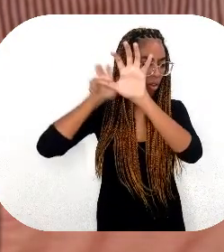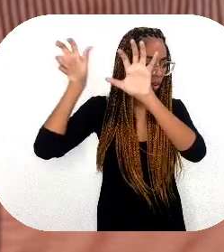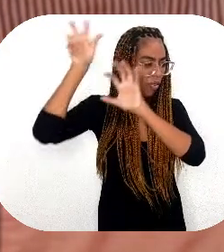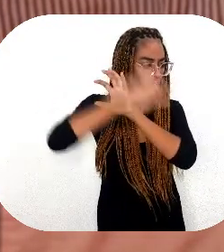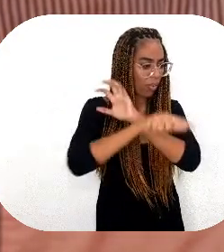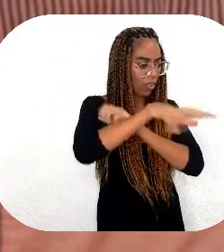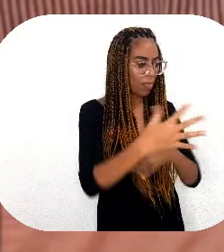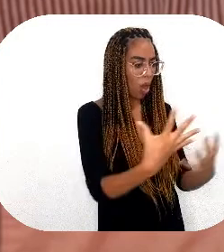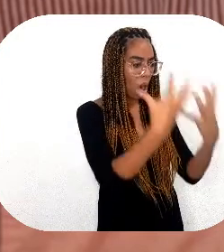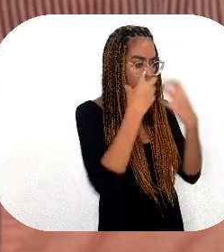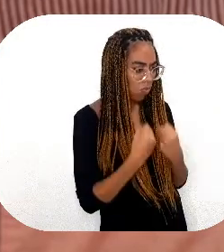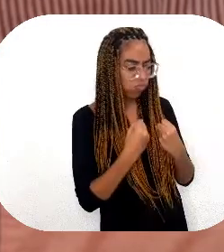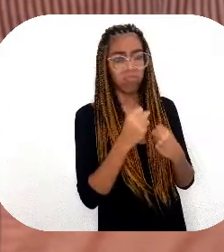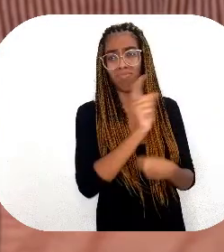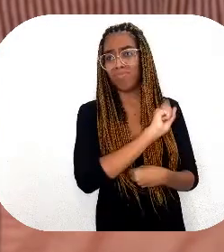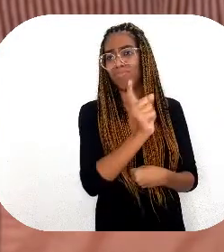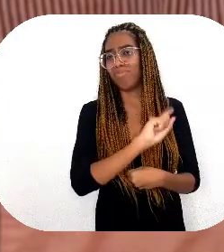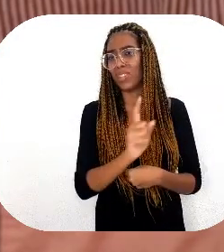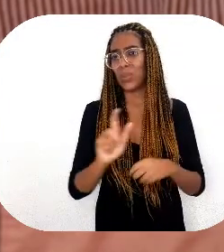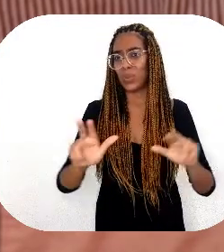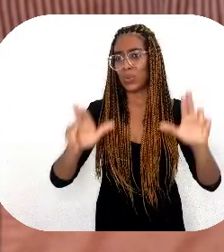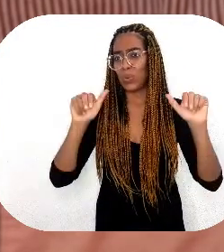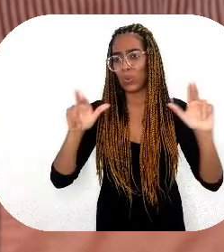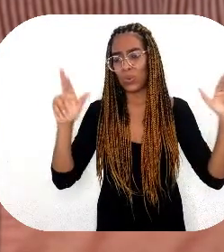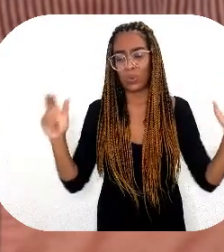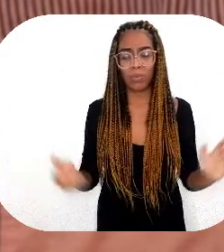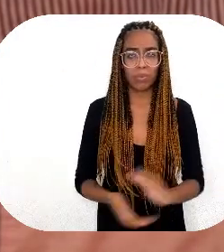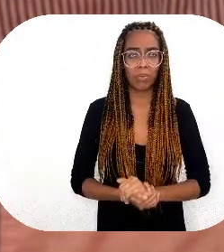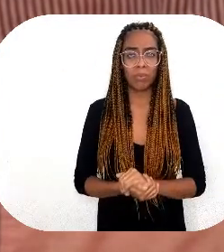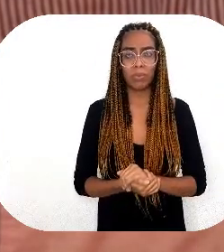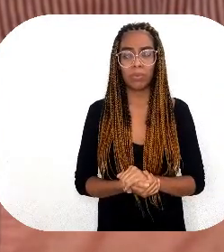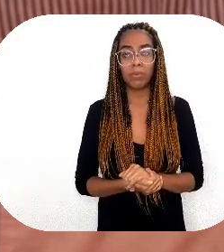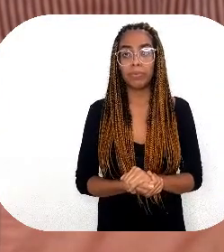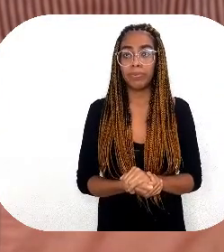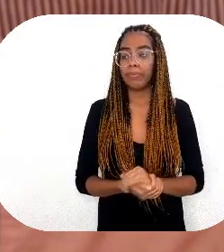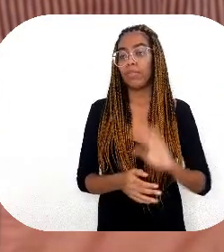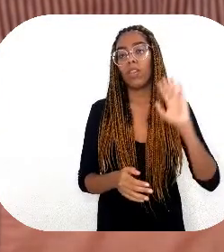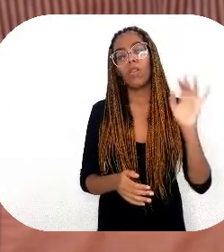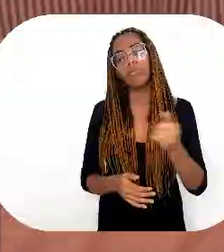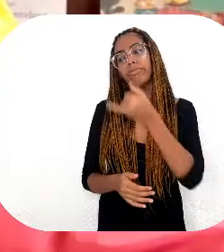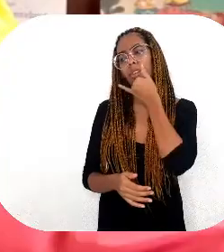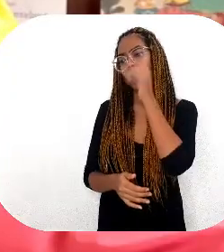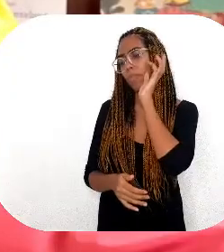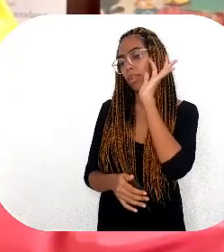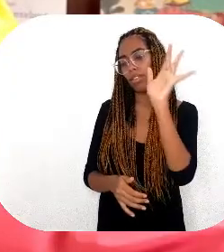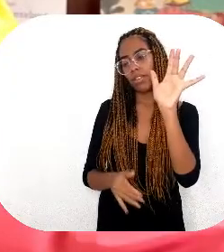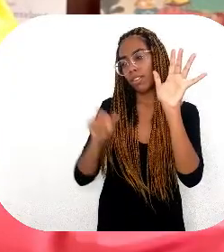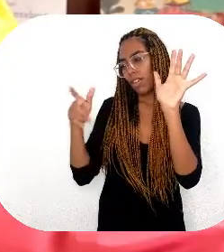sou besta, é? Que eu vou descer pra você, ó, nheco. Comer eu? Mas nunca, jamais na existência.